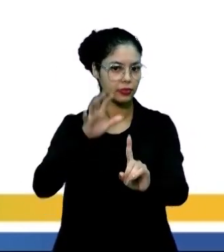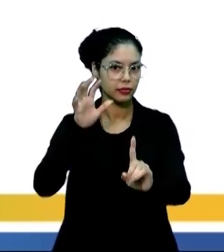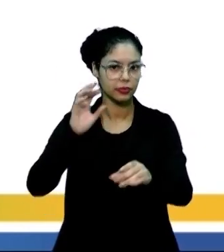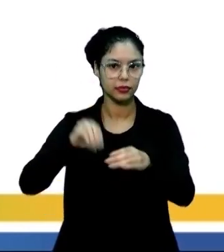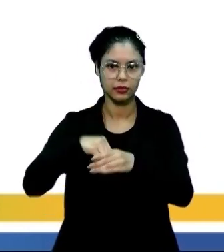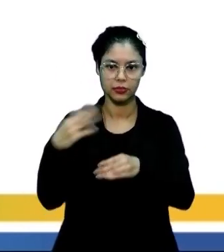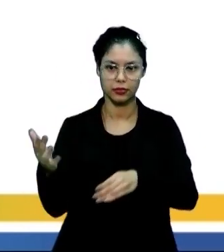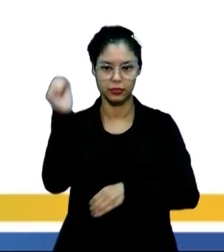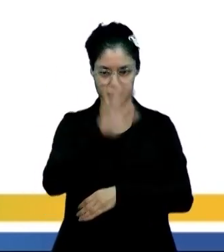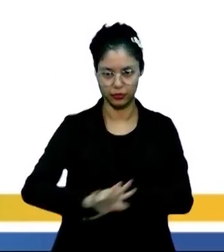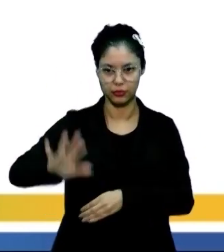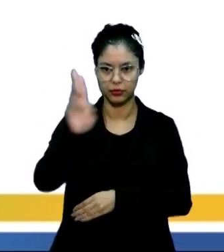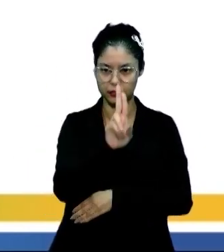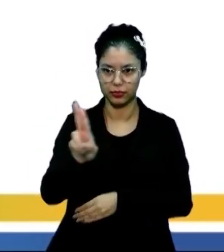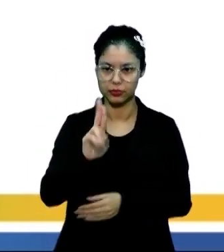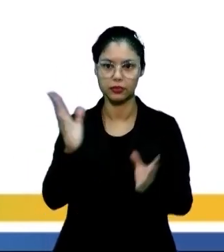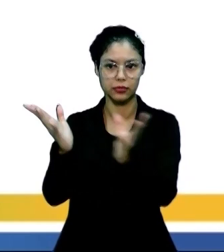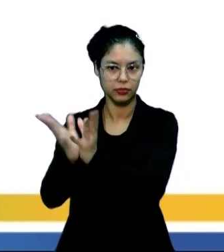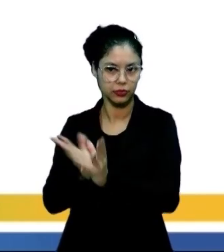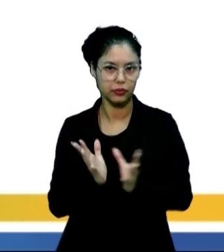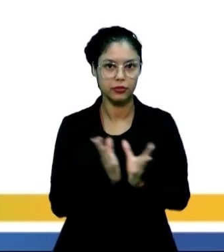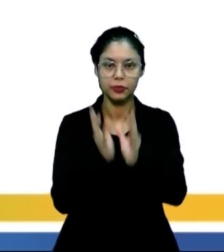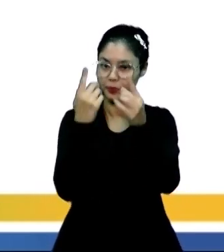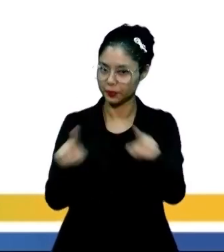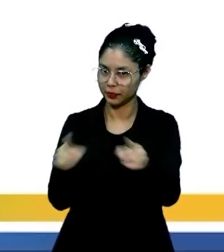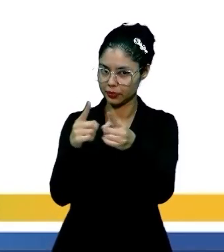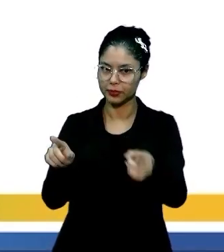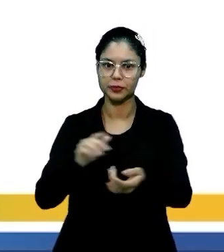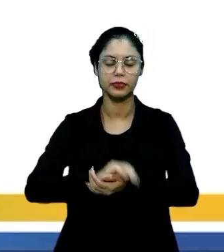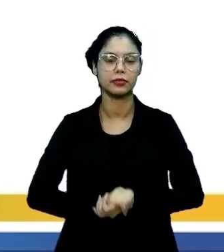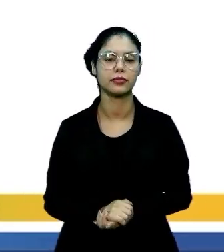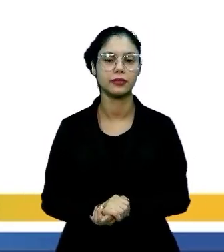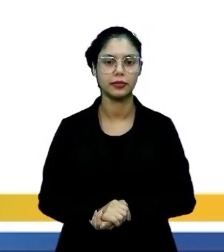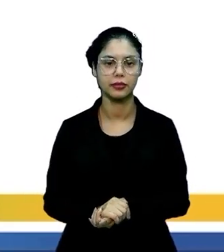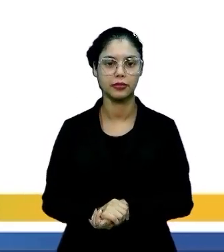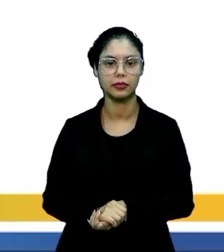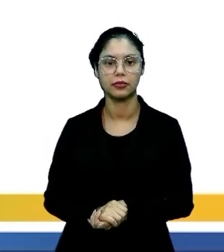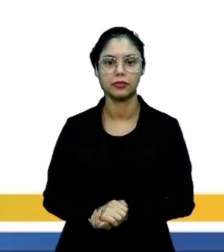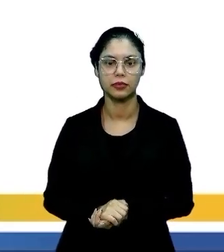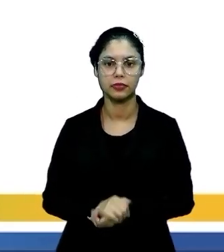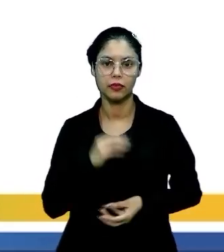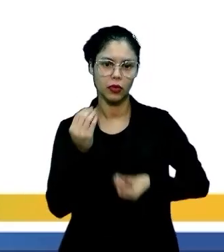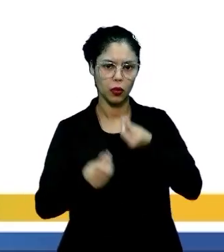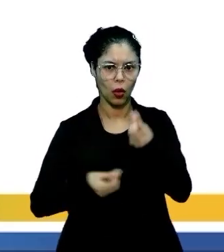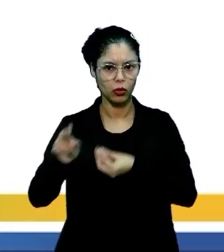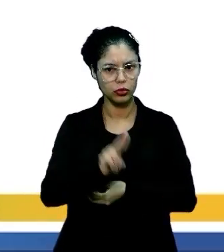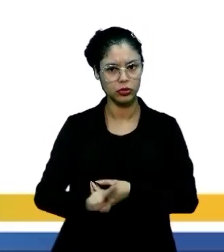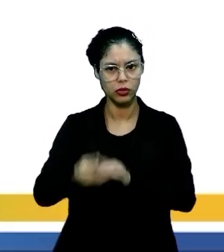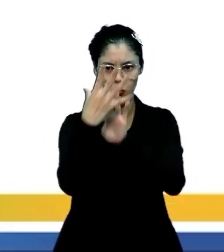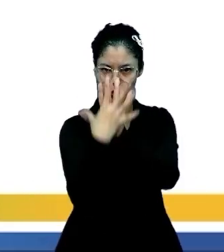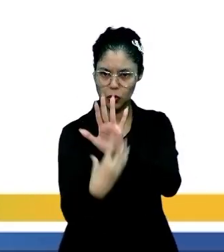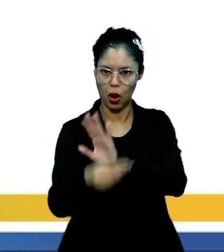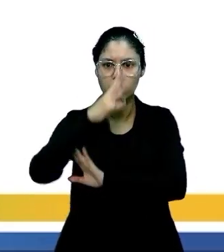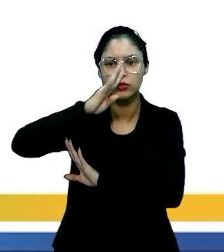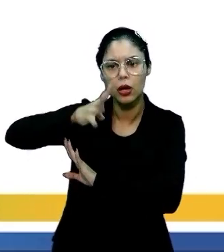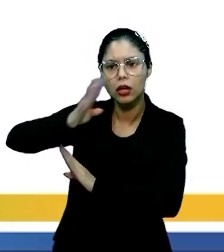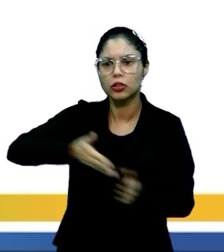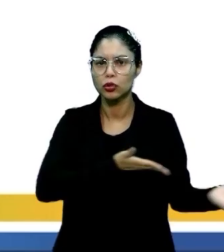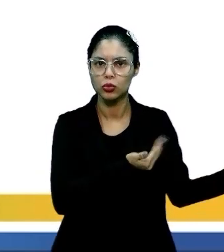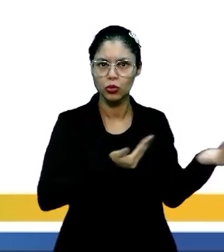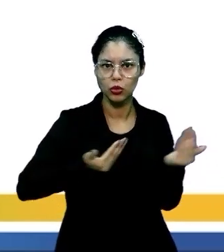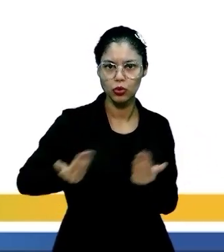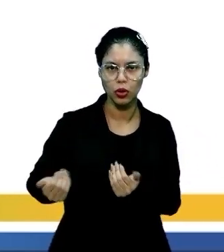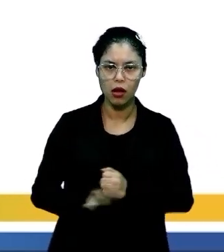influência internacional dos nomes de bandas e de músicas. Letra B, como instrumento de reflexão crítica do jovem